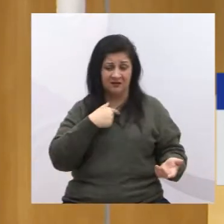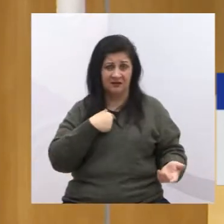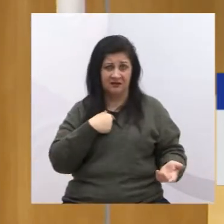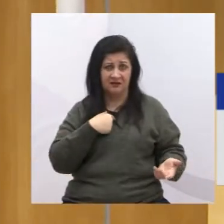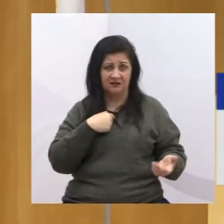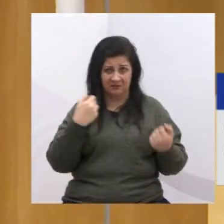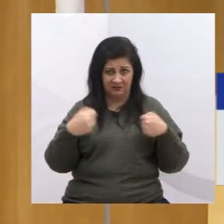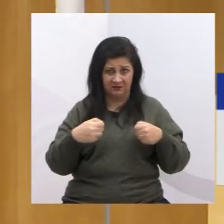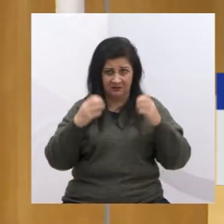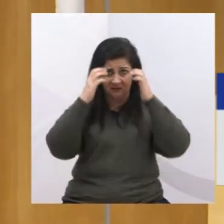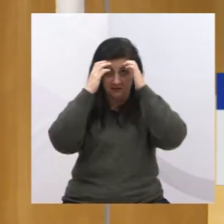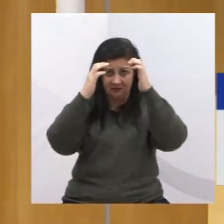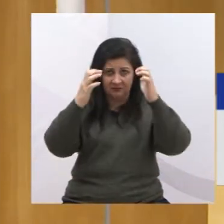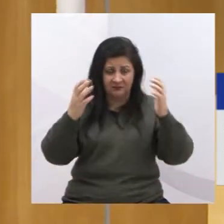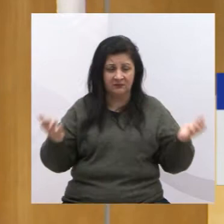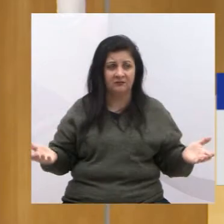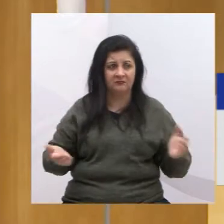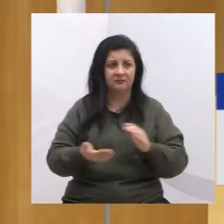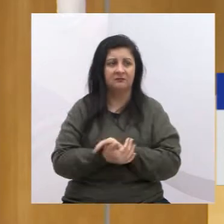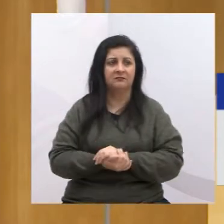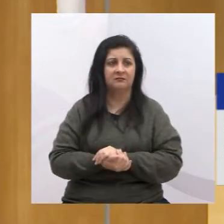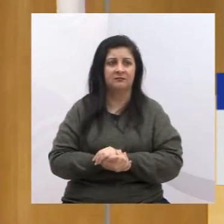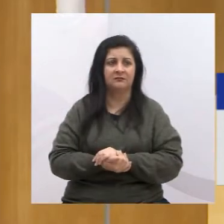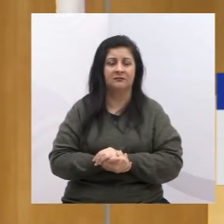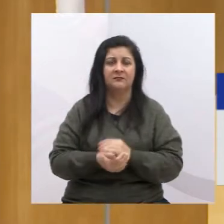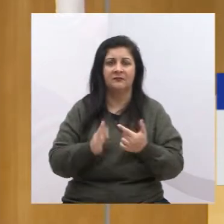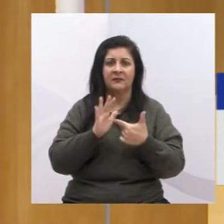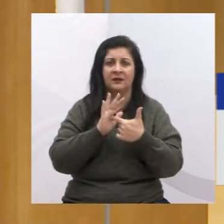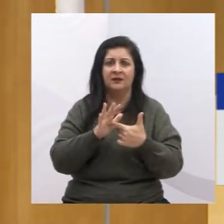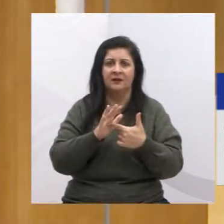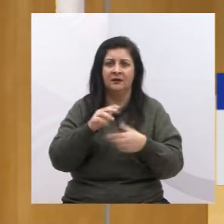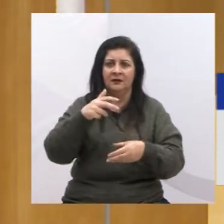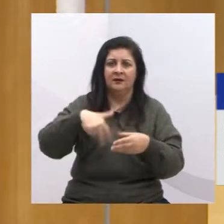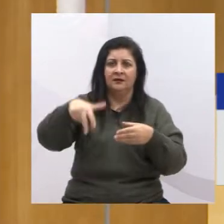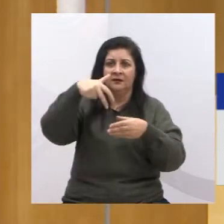minha? Eu vou mostrar aqui no tema livre.